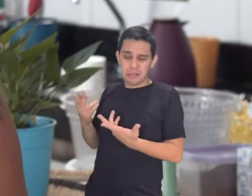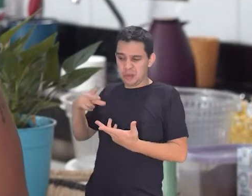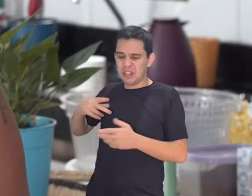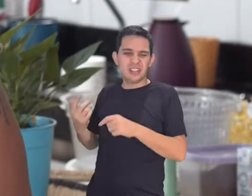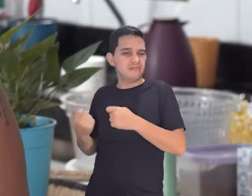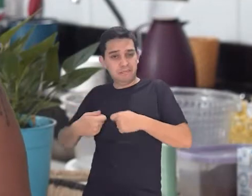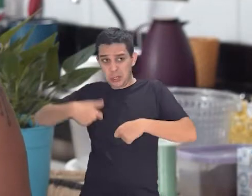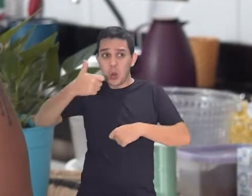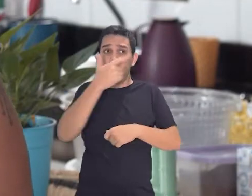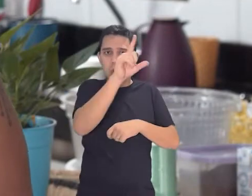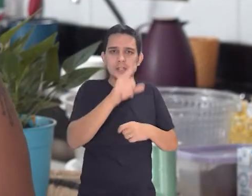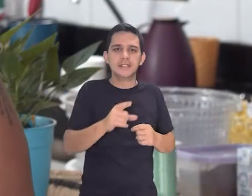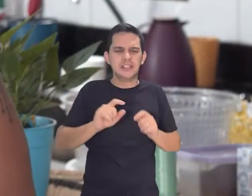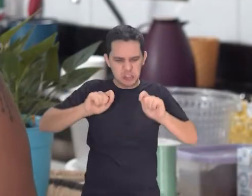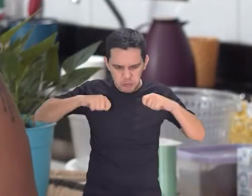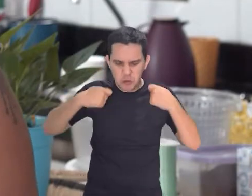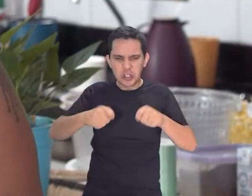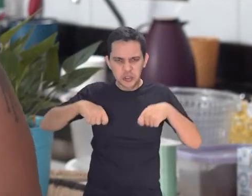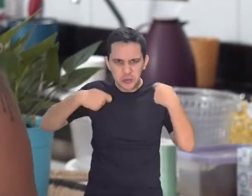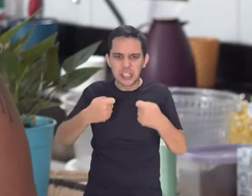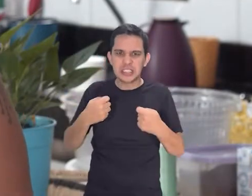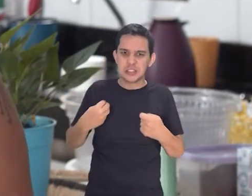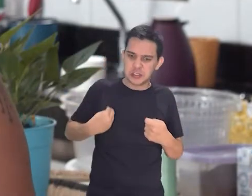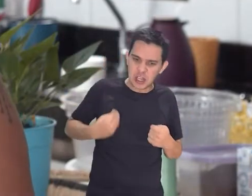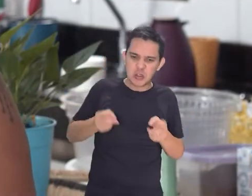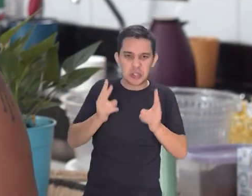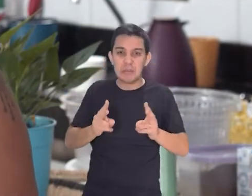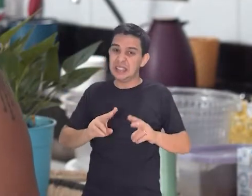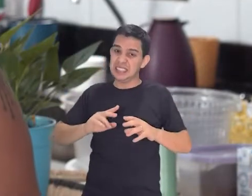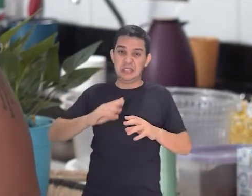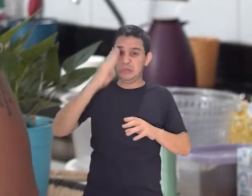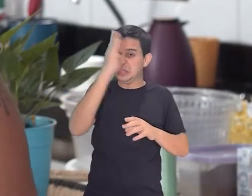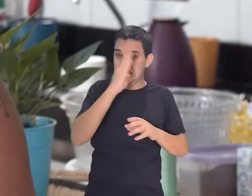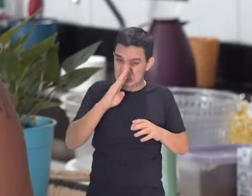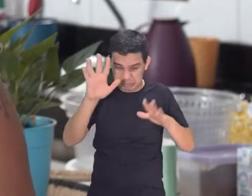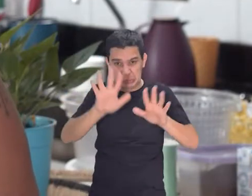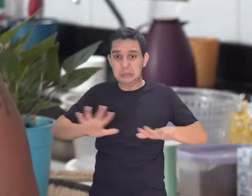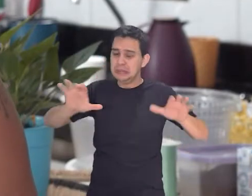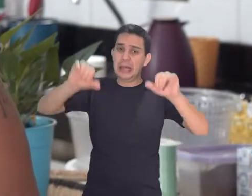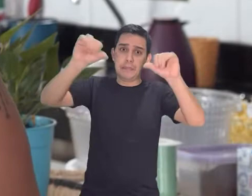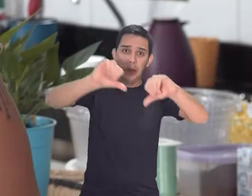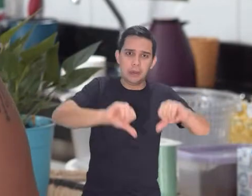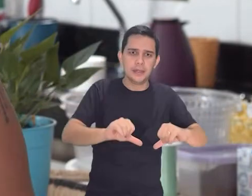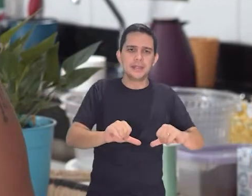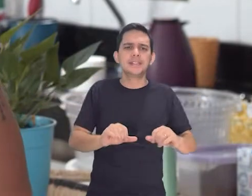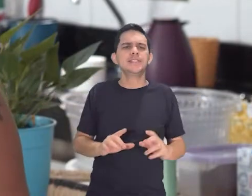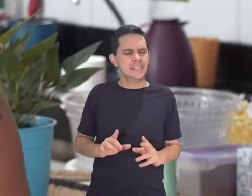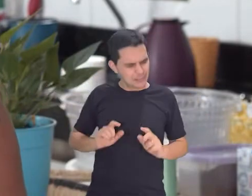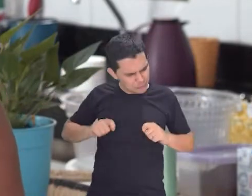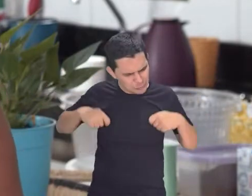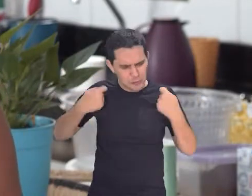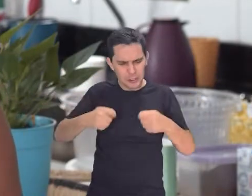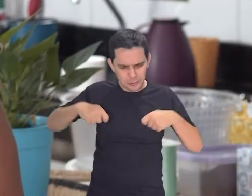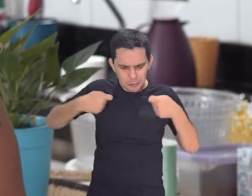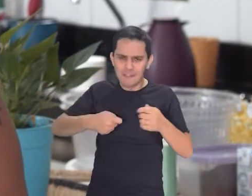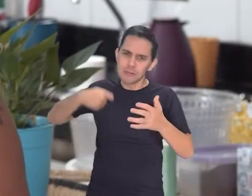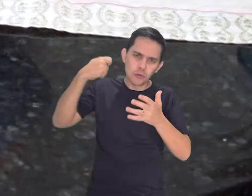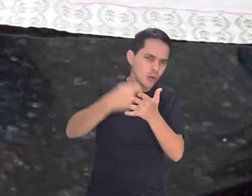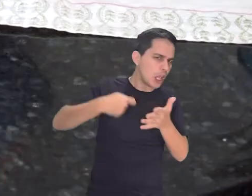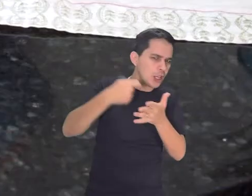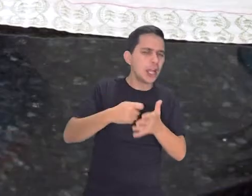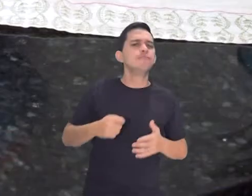para conseguir sobreviver no meio desse caos que está esse país, né? É a superação. A superação, sim. Superar tudo